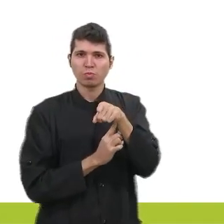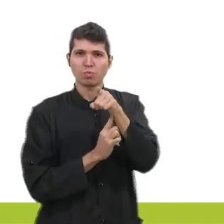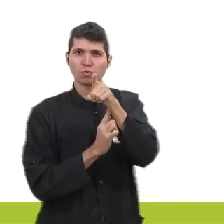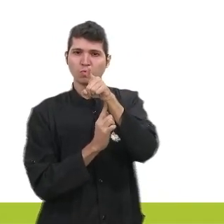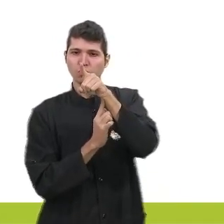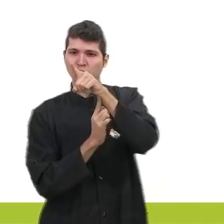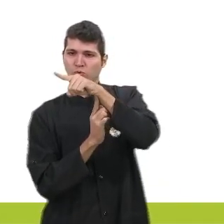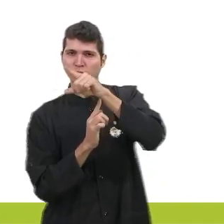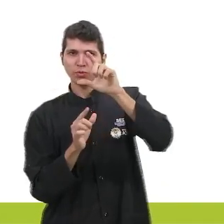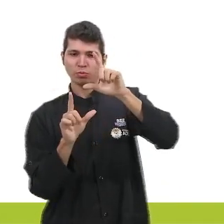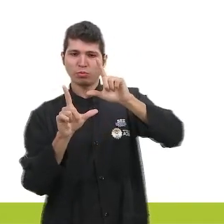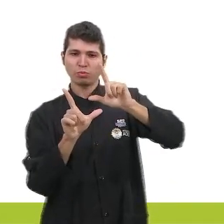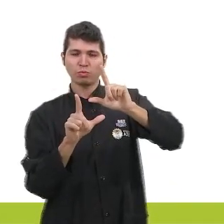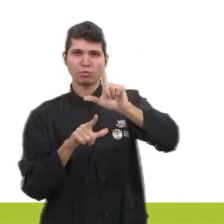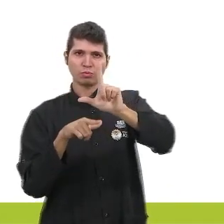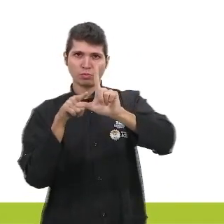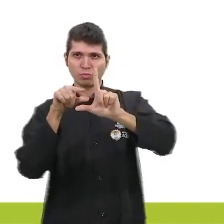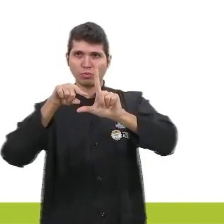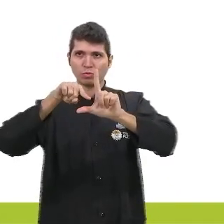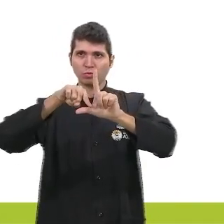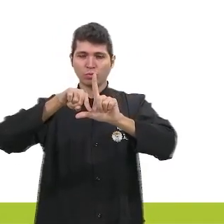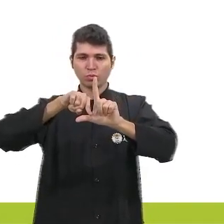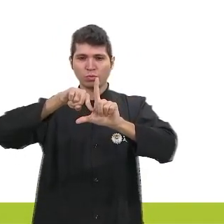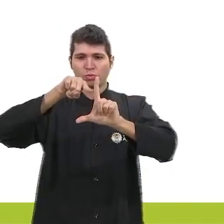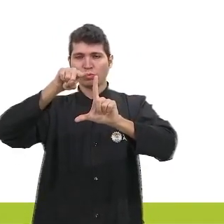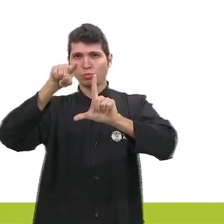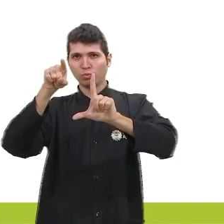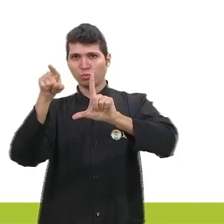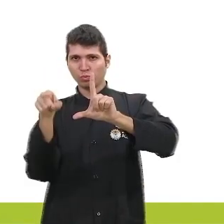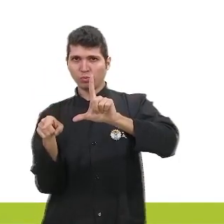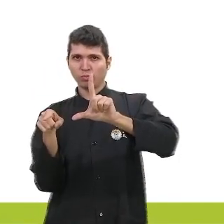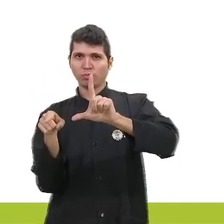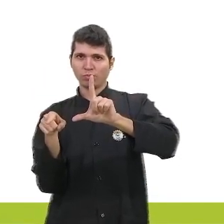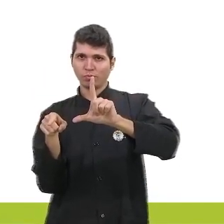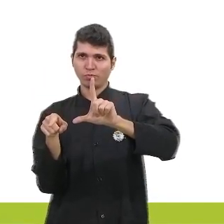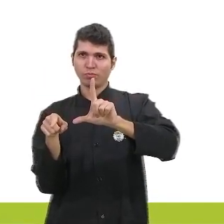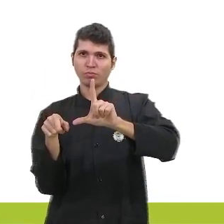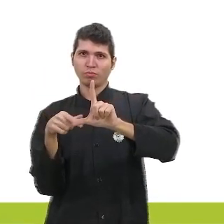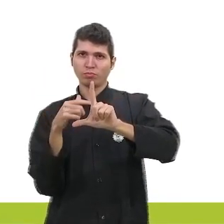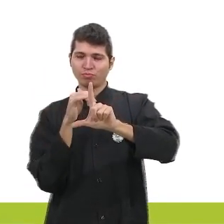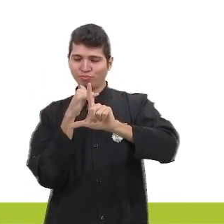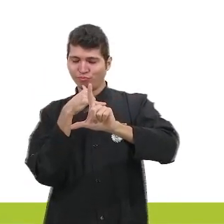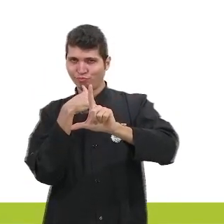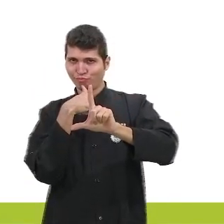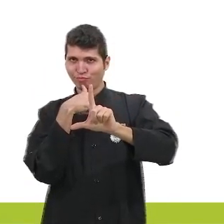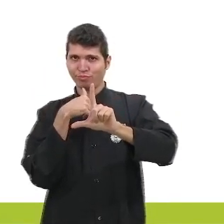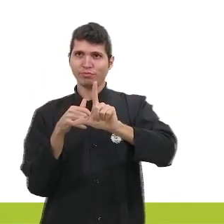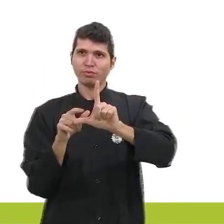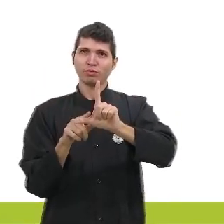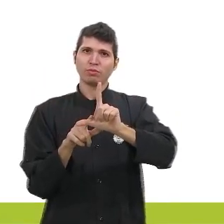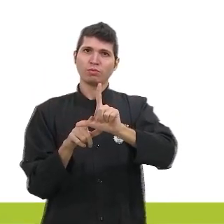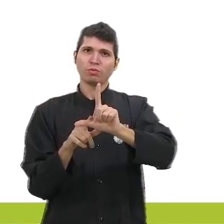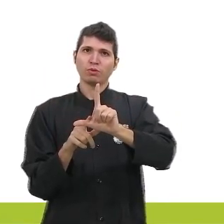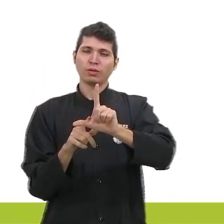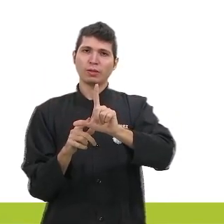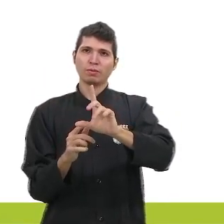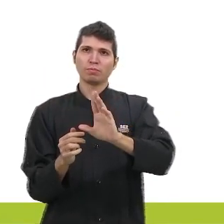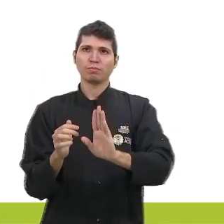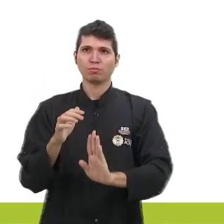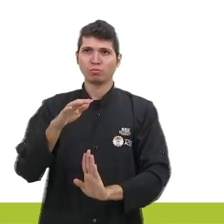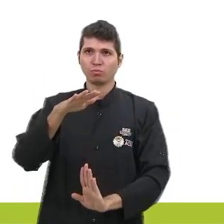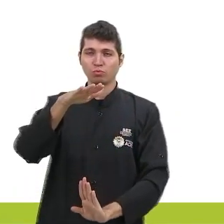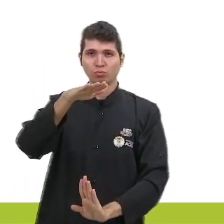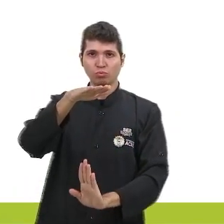Olha aqui a ideia do ar negativo e ele possui o quê, ó? Ponto de máximo, tá bom, gente? É a diferença entre um e